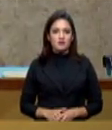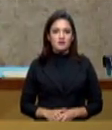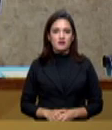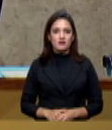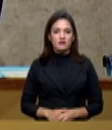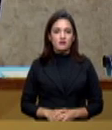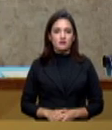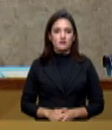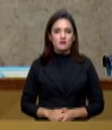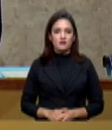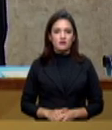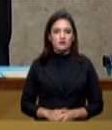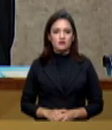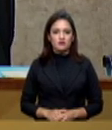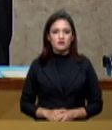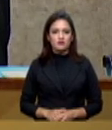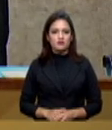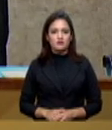Ministro